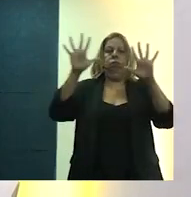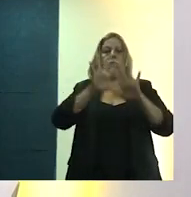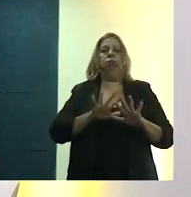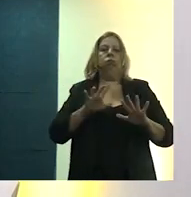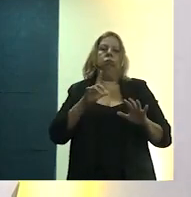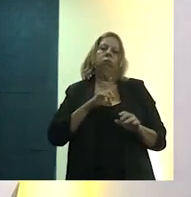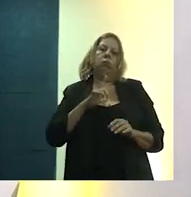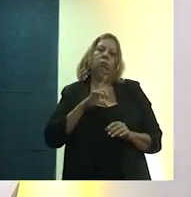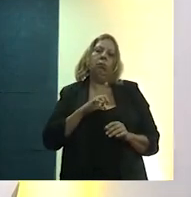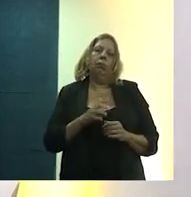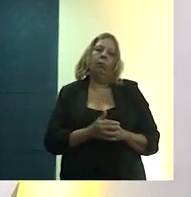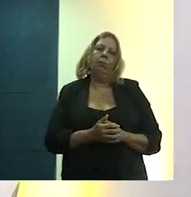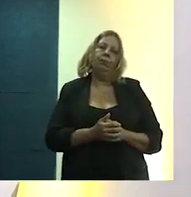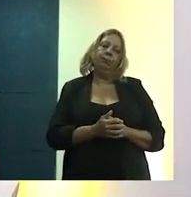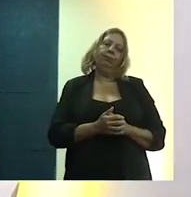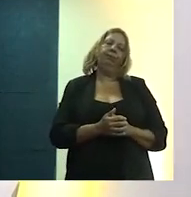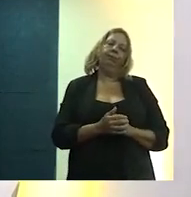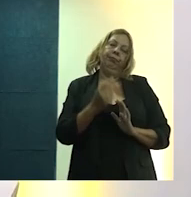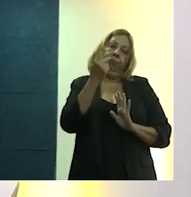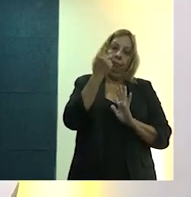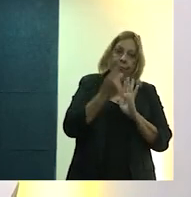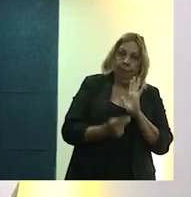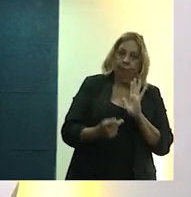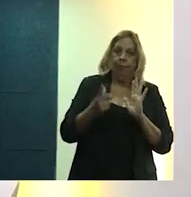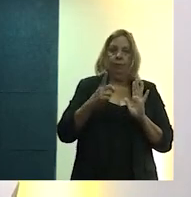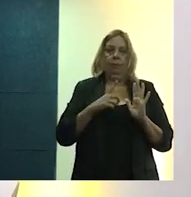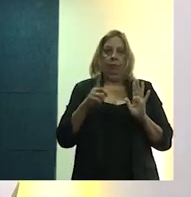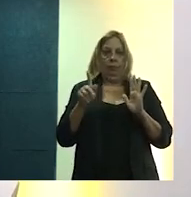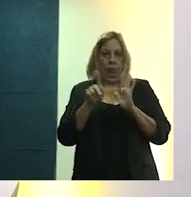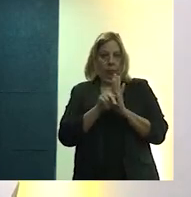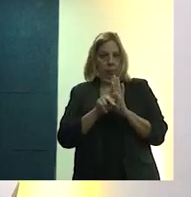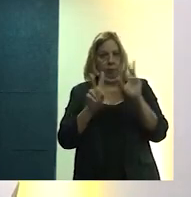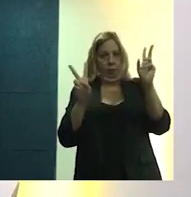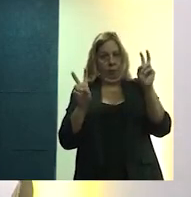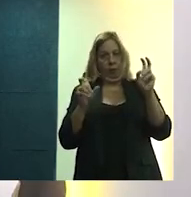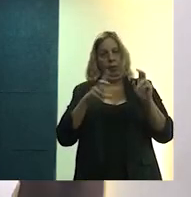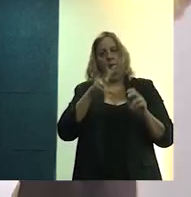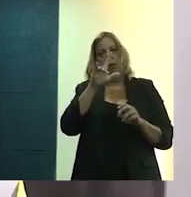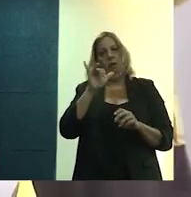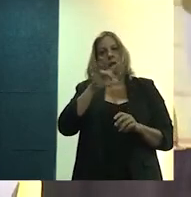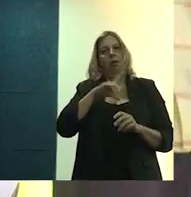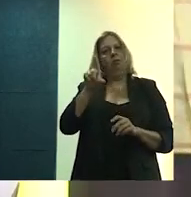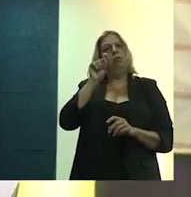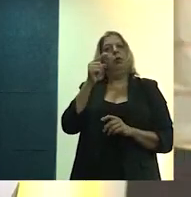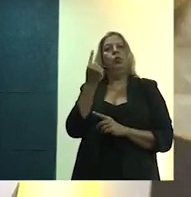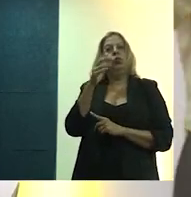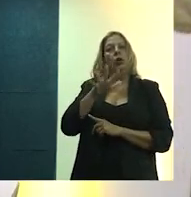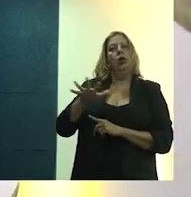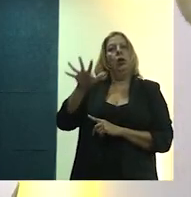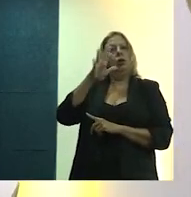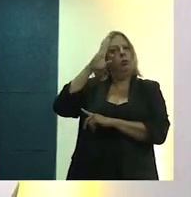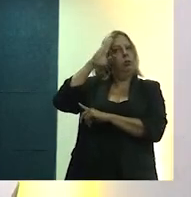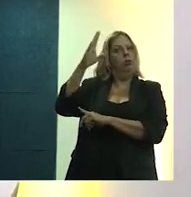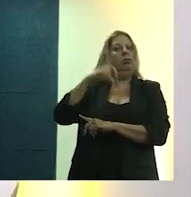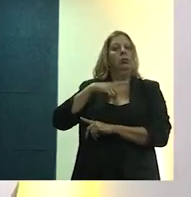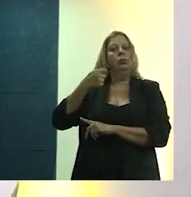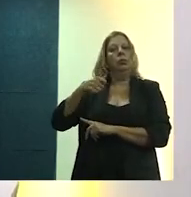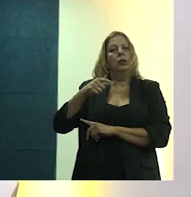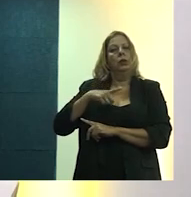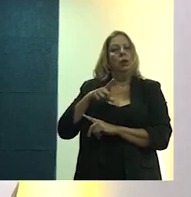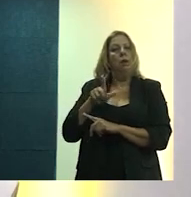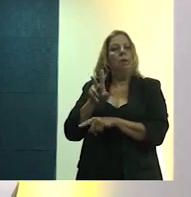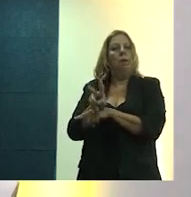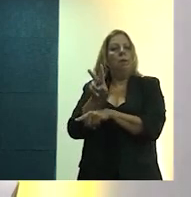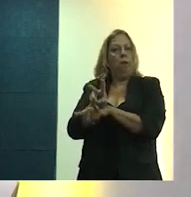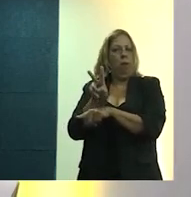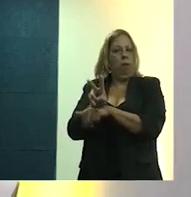o arranjo institucional e esse plano de ação Periferia viva vai definir uma área prioritária para se